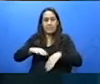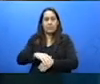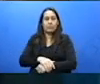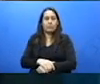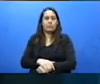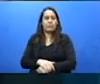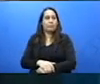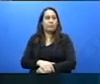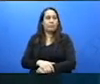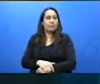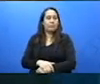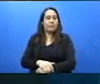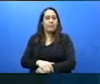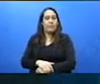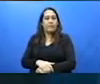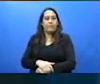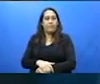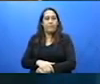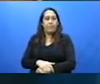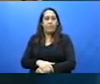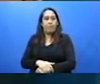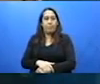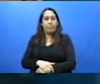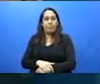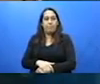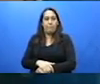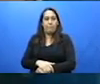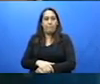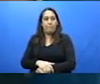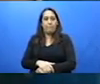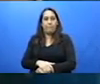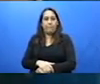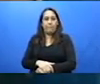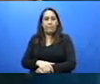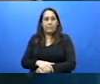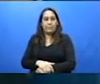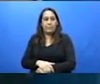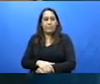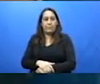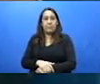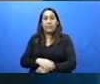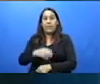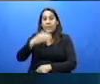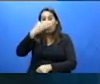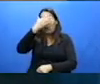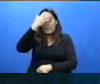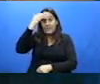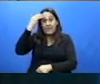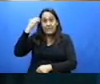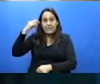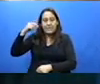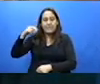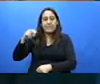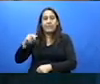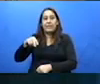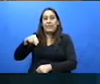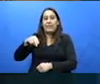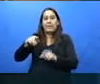ó, rou. Pim, nha, nha, nha, NH,